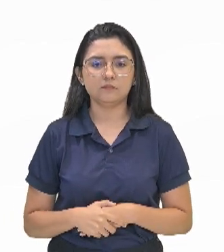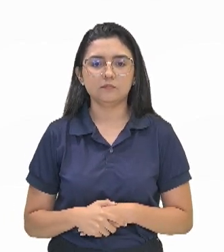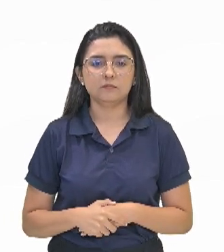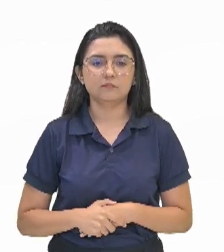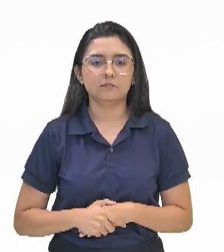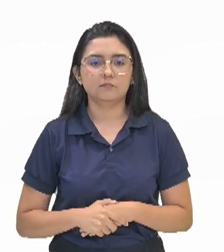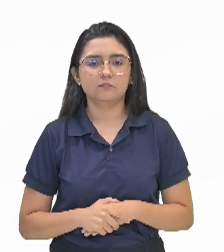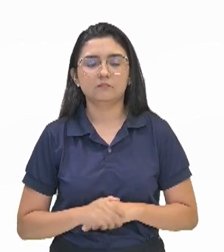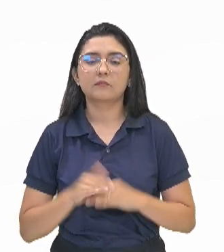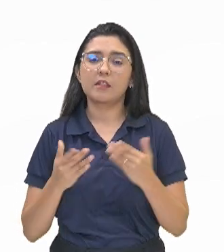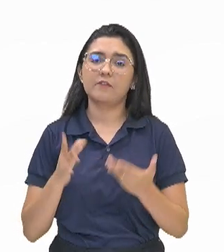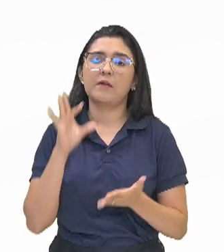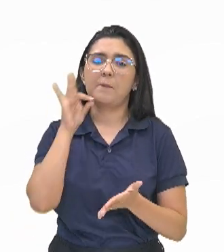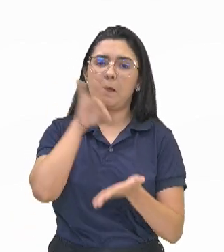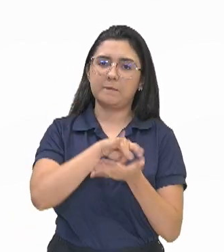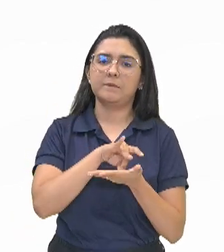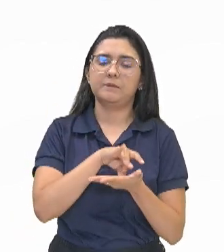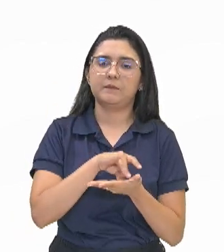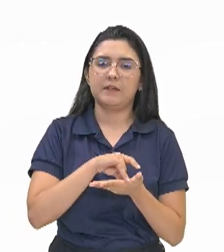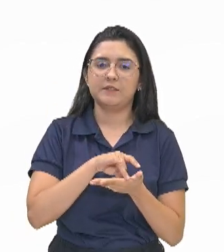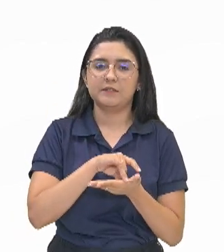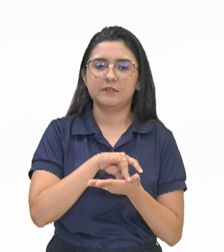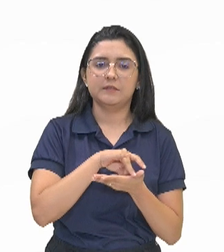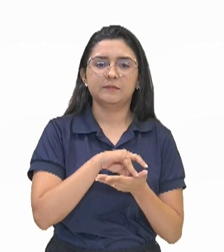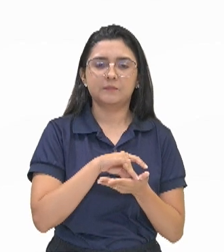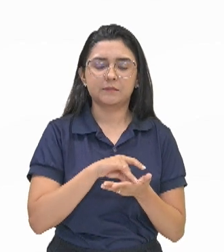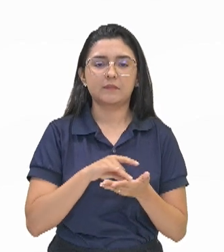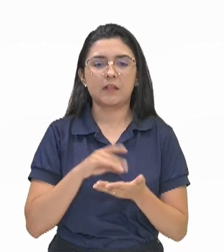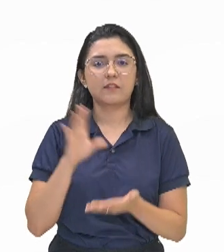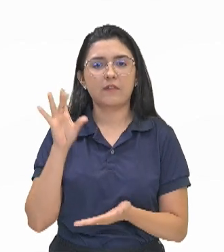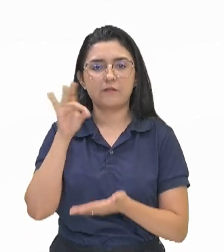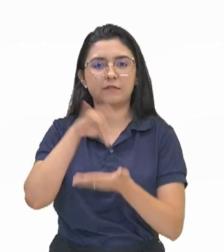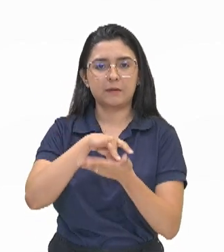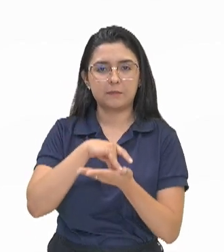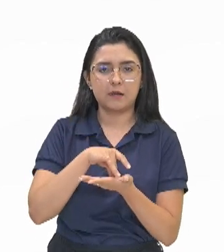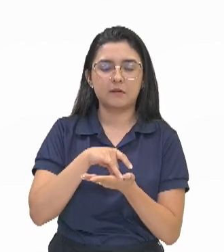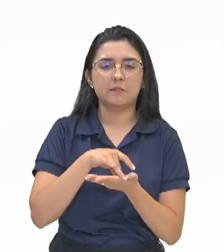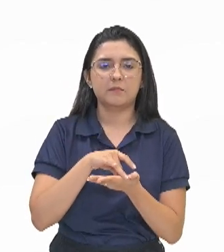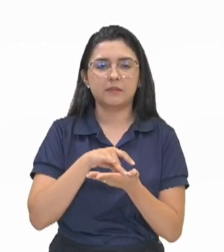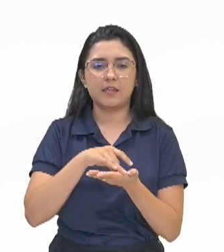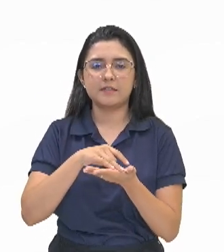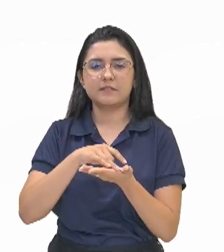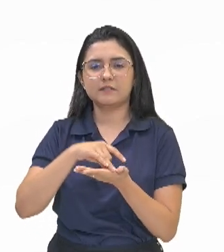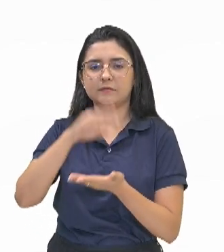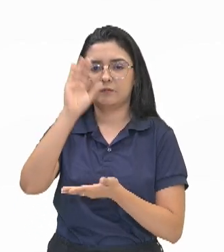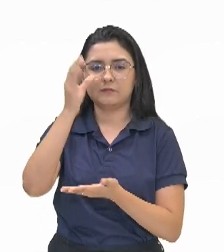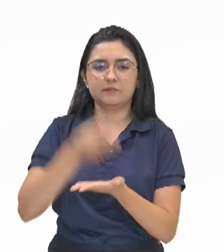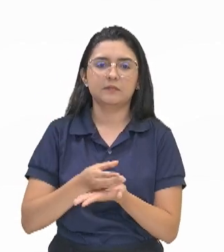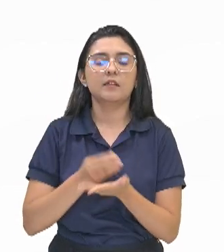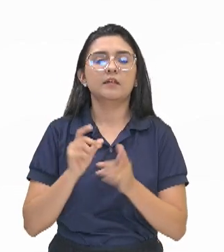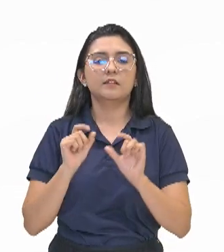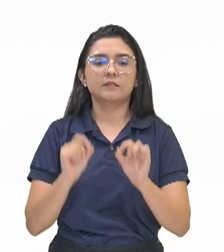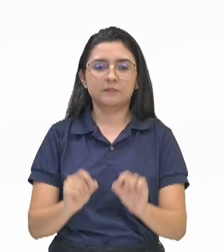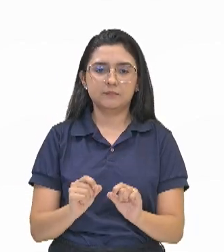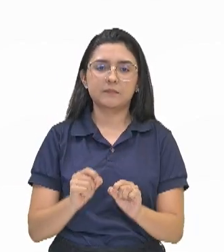afirmar uma tese, nós vamos levantar uma tese, ela vai fazer uma afirmação, analisar, olhar para essa